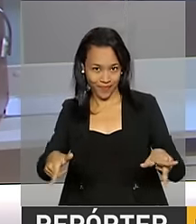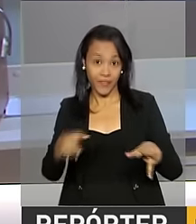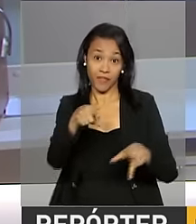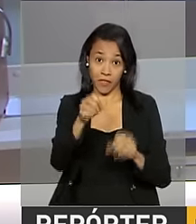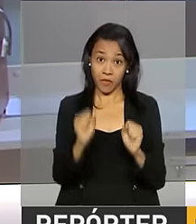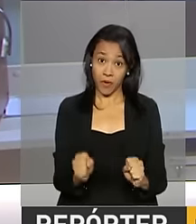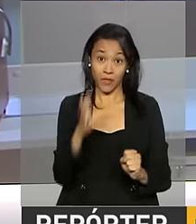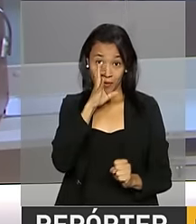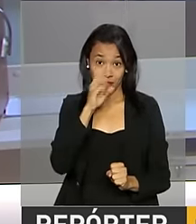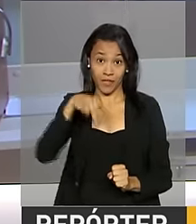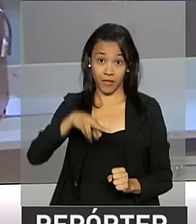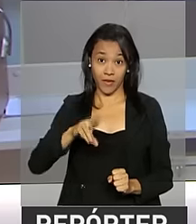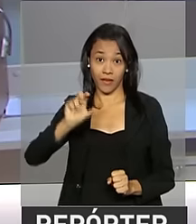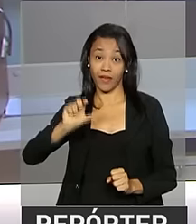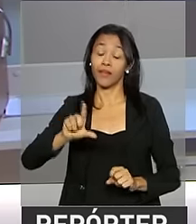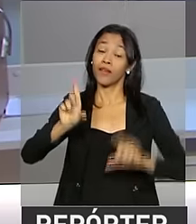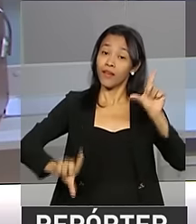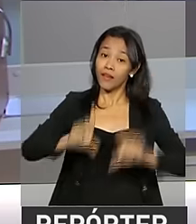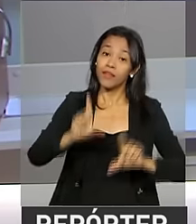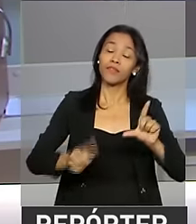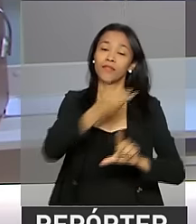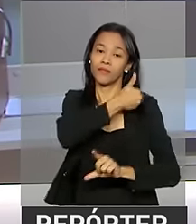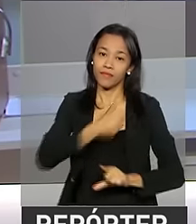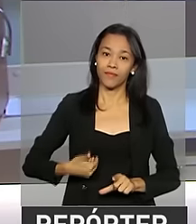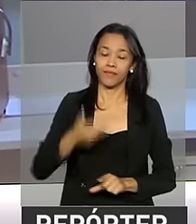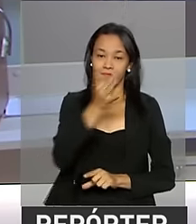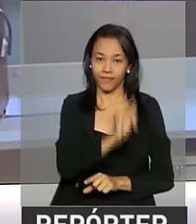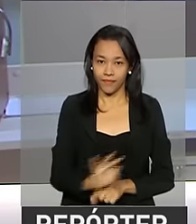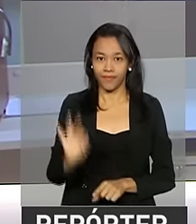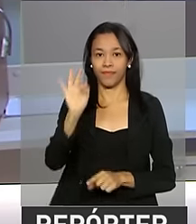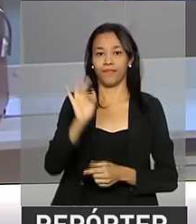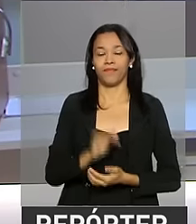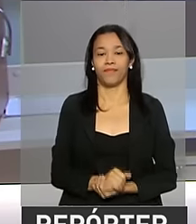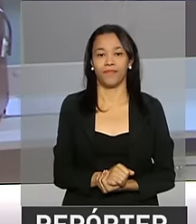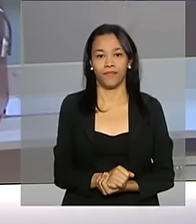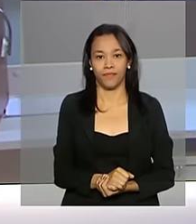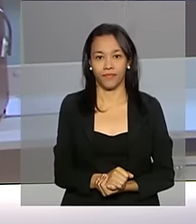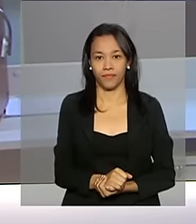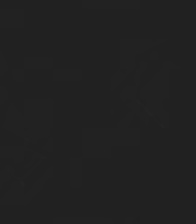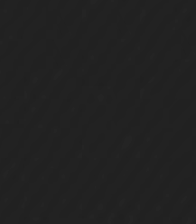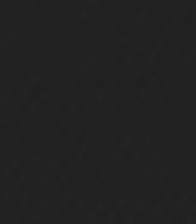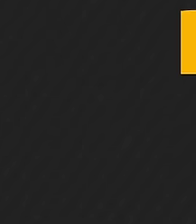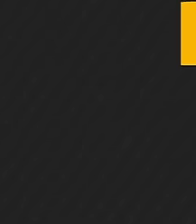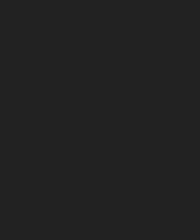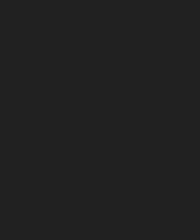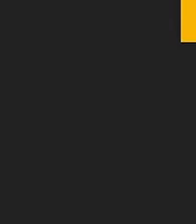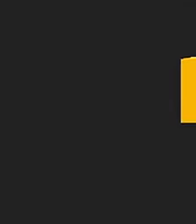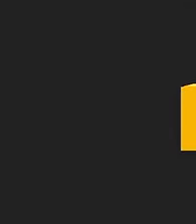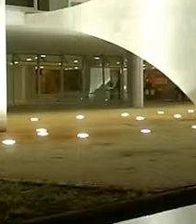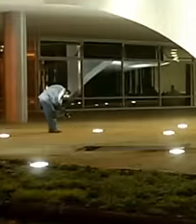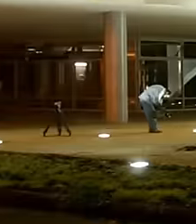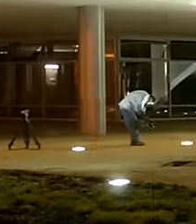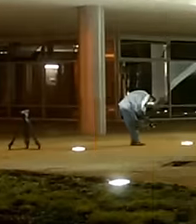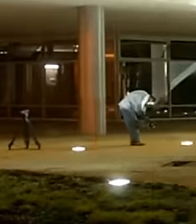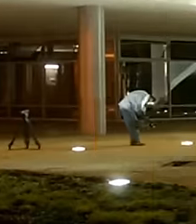E você continue com a gente aqui na NBR, a TV do Governo Federal.